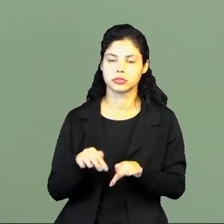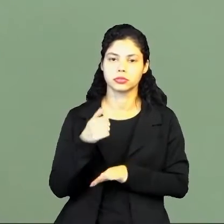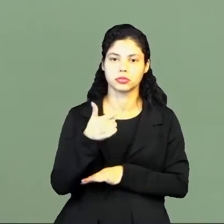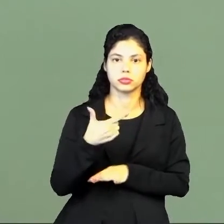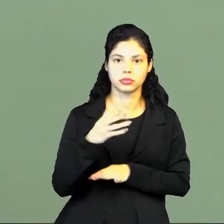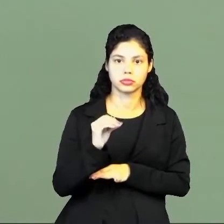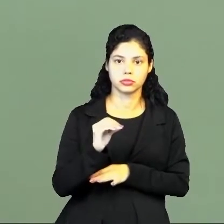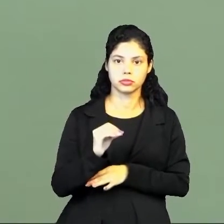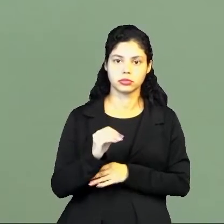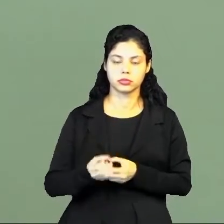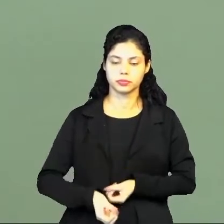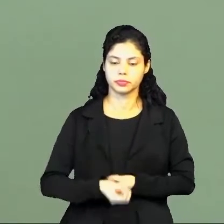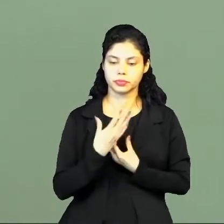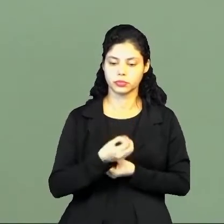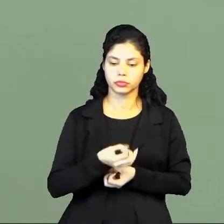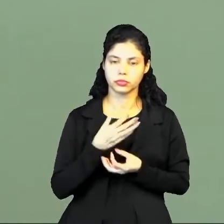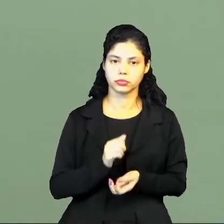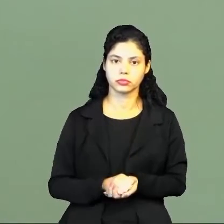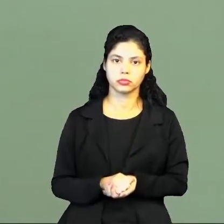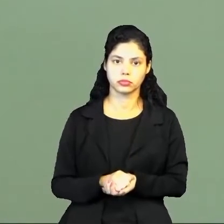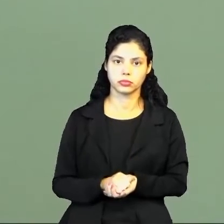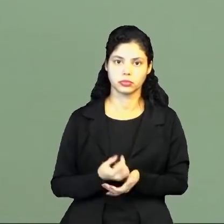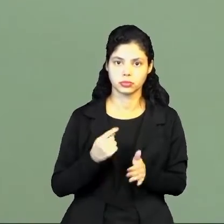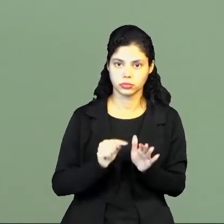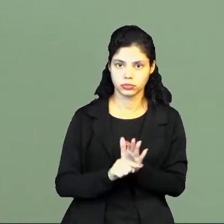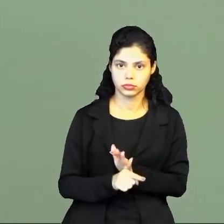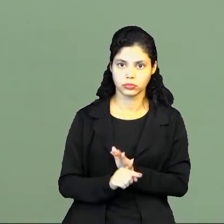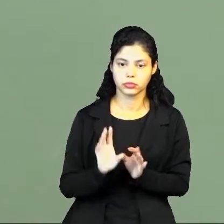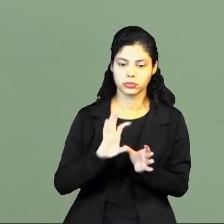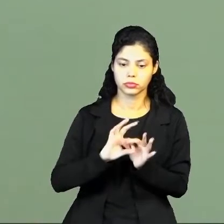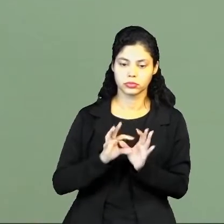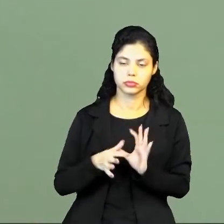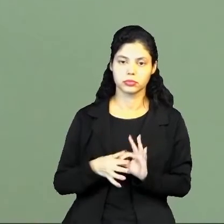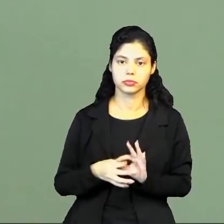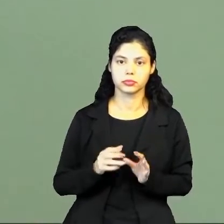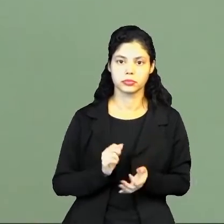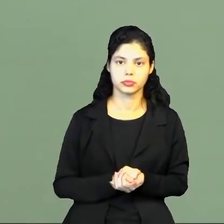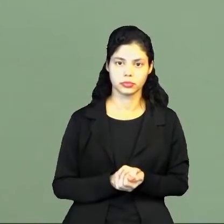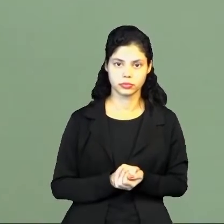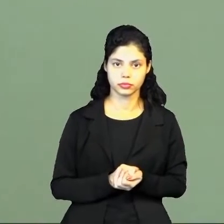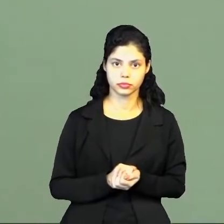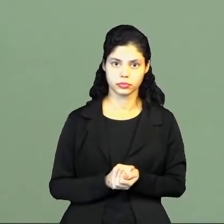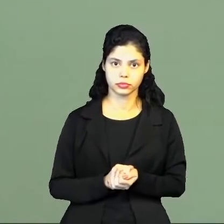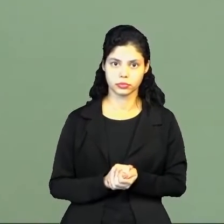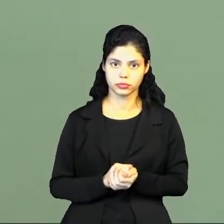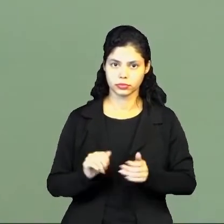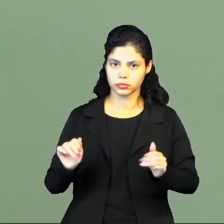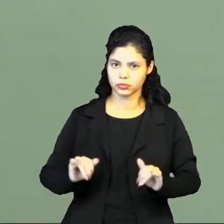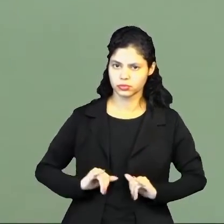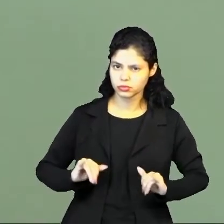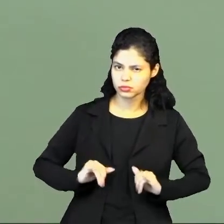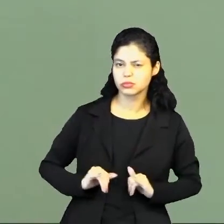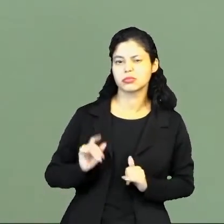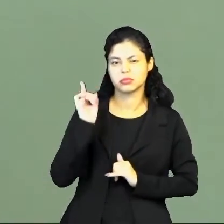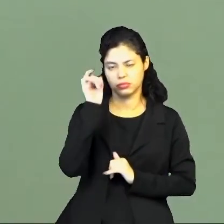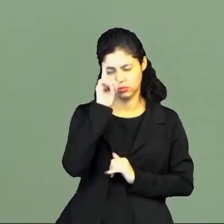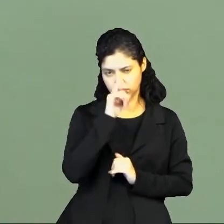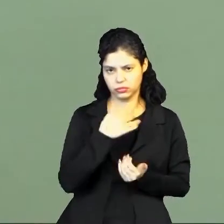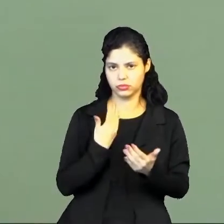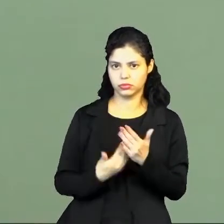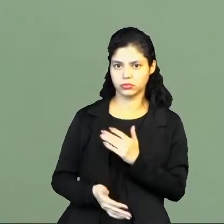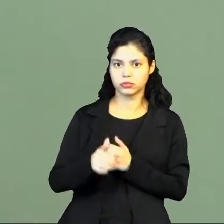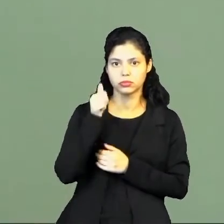20 poemas, E aí, dentro desse contexto, ele meio que, sofreu uma desilusão amorosa,